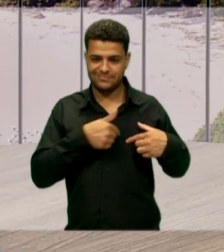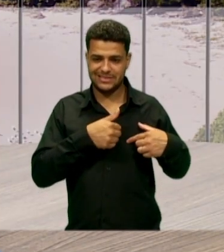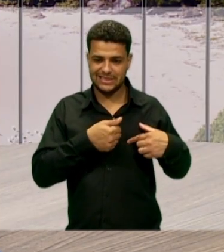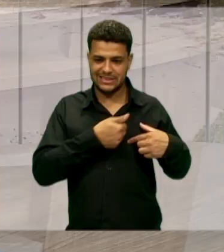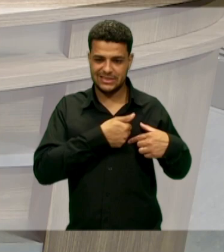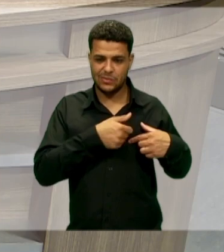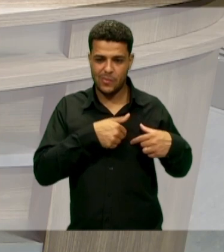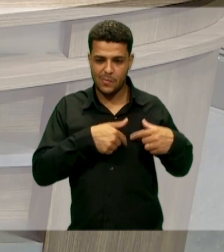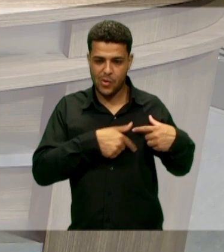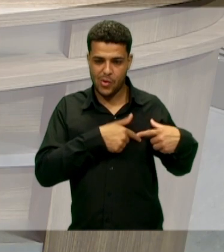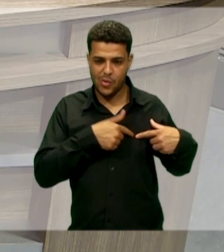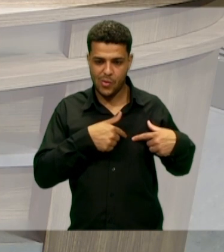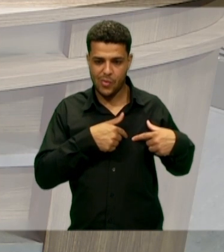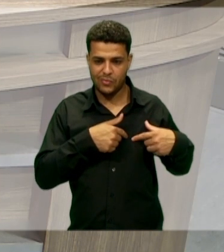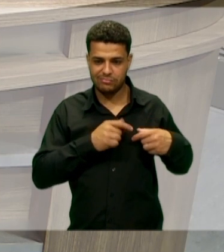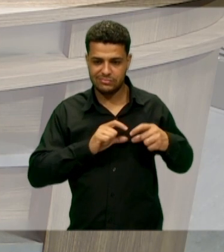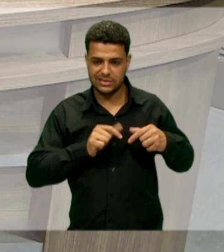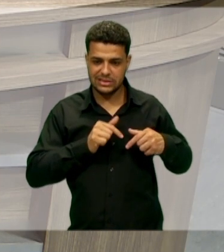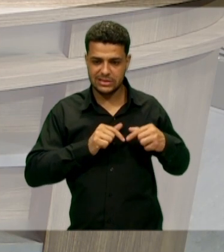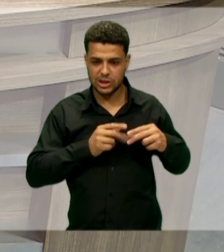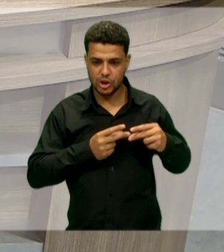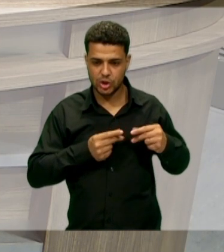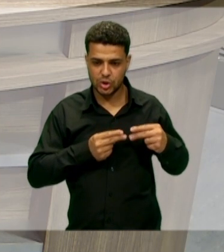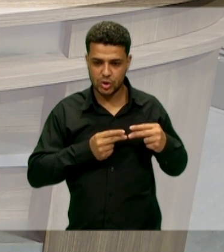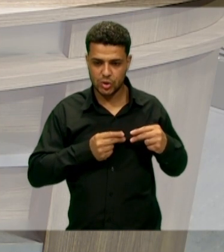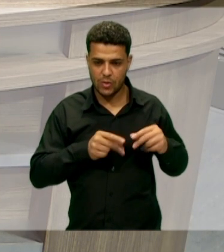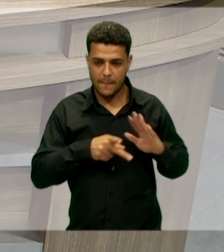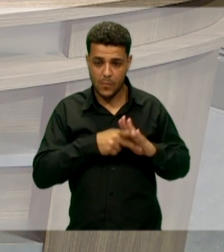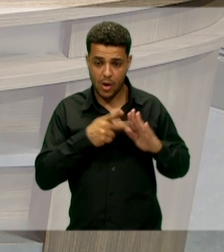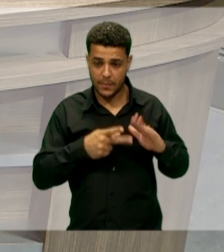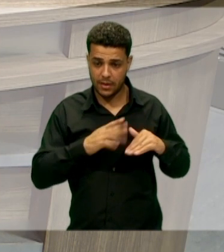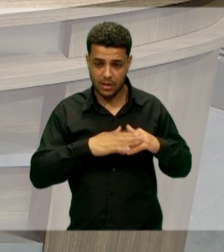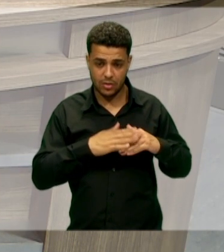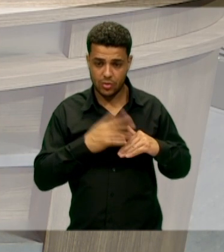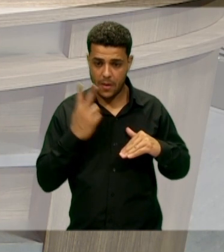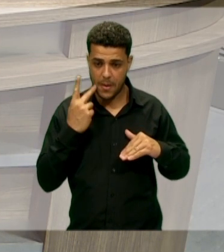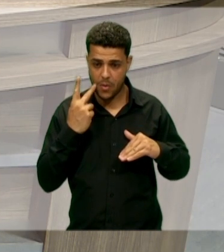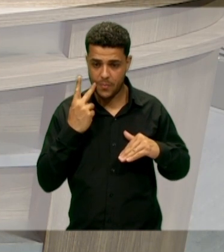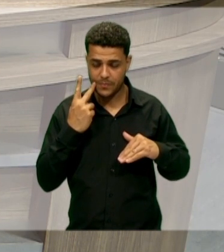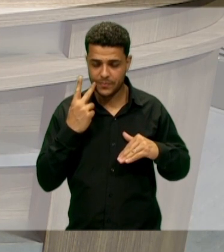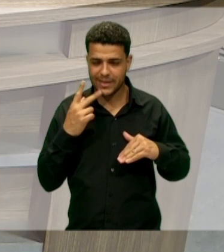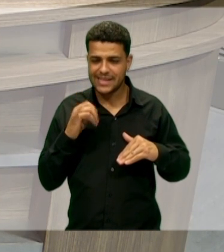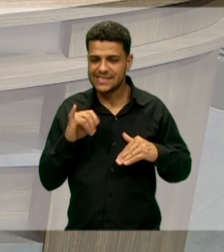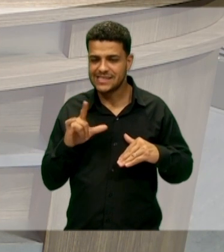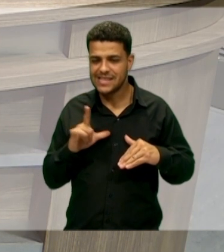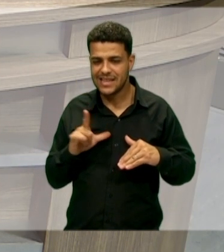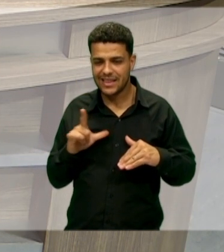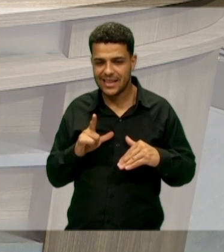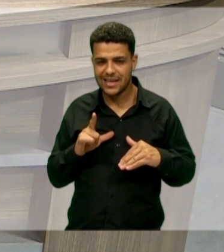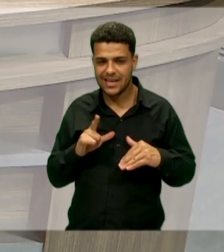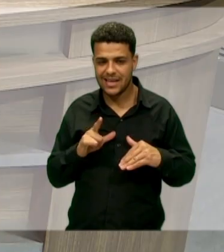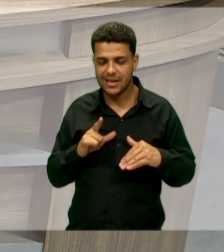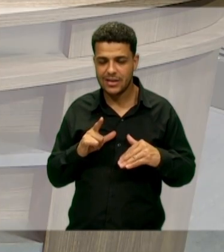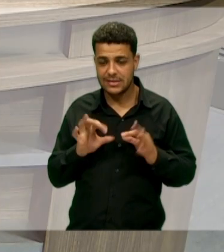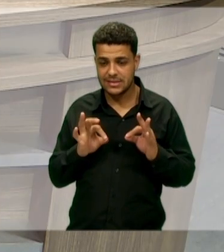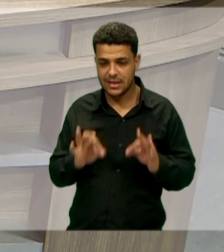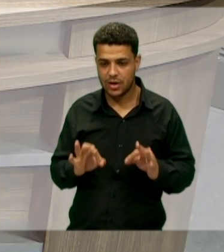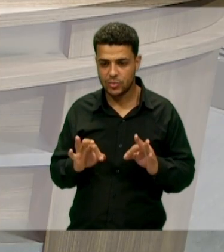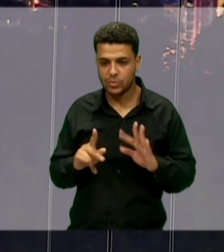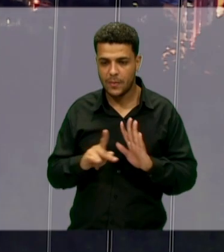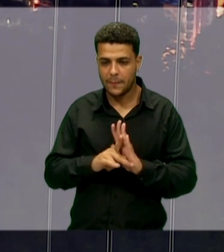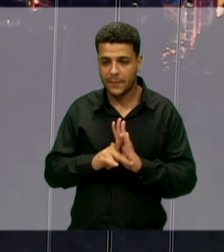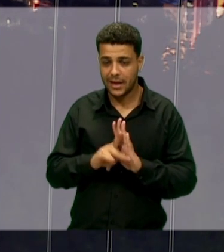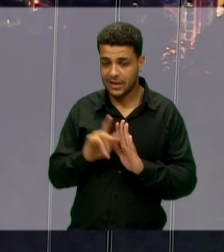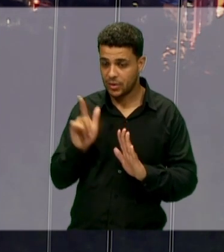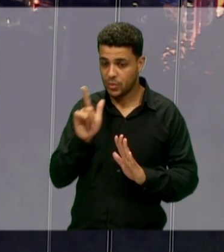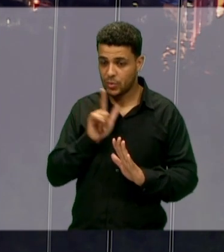benignas da mama, como alterações fibrocísticas da mama. O que seria um procedimento correto para que